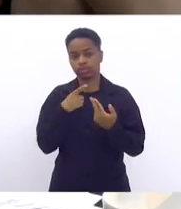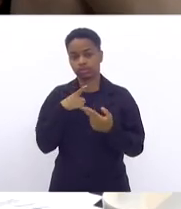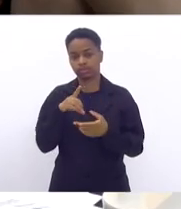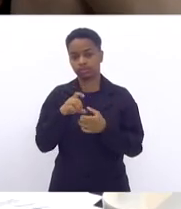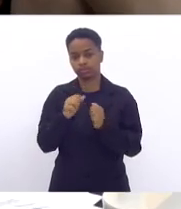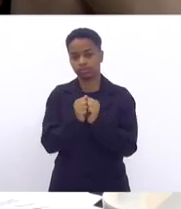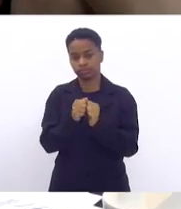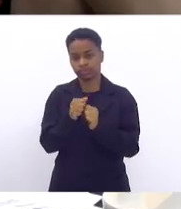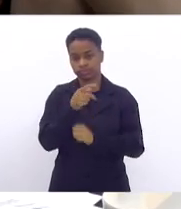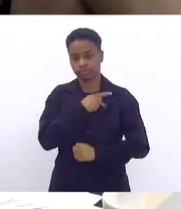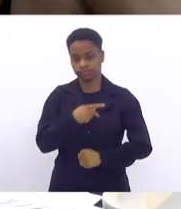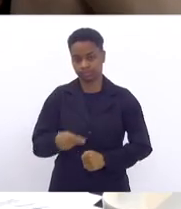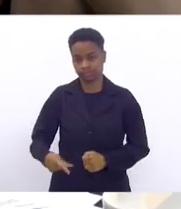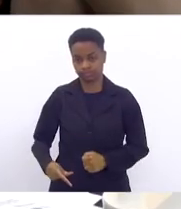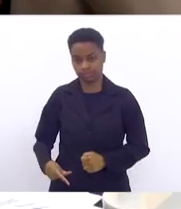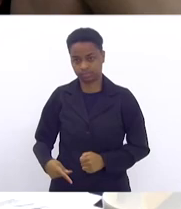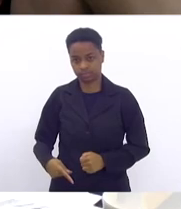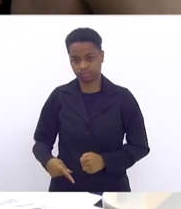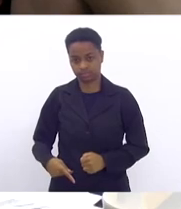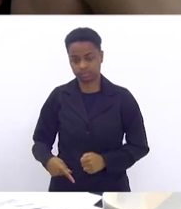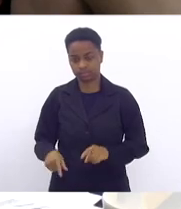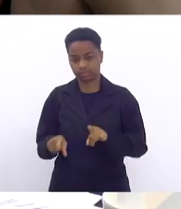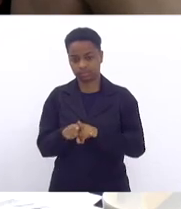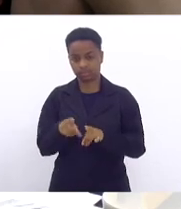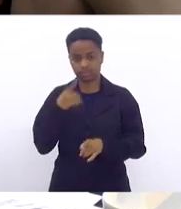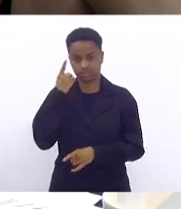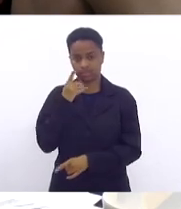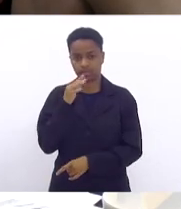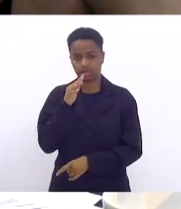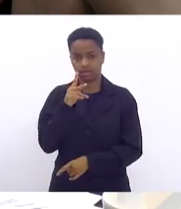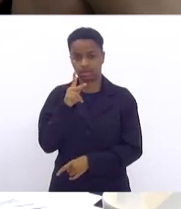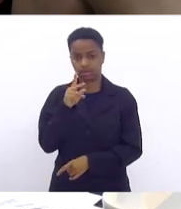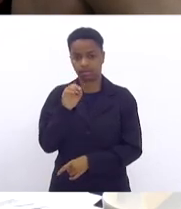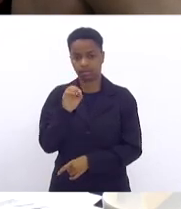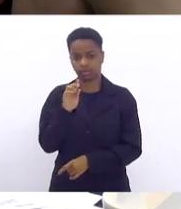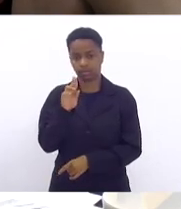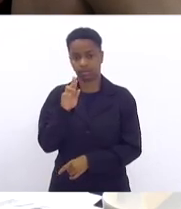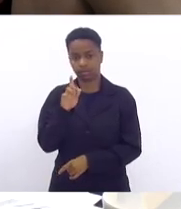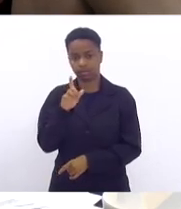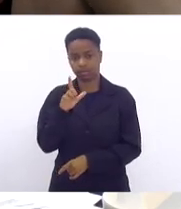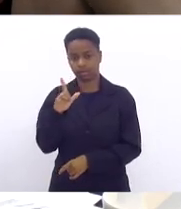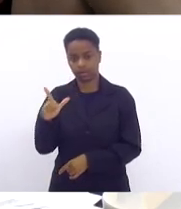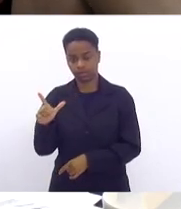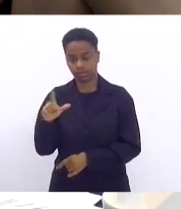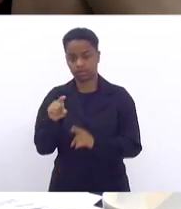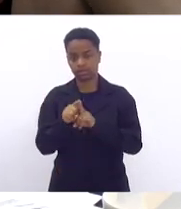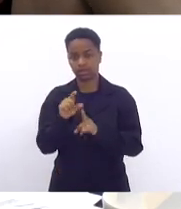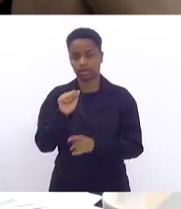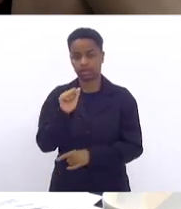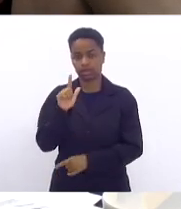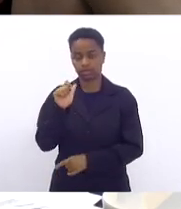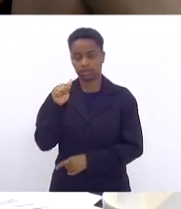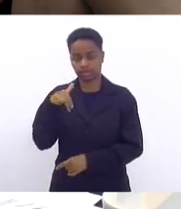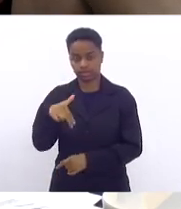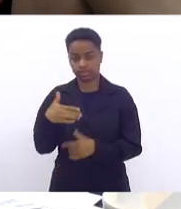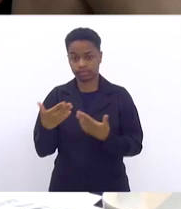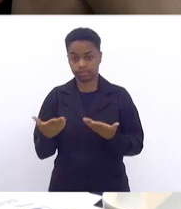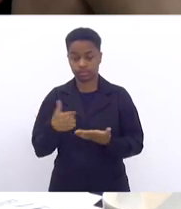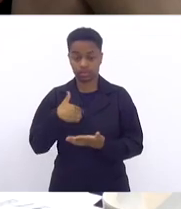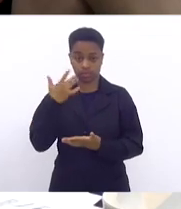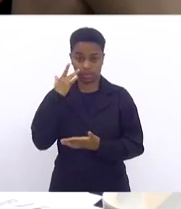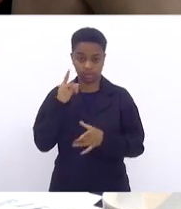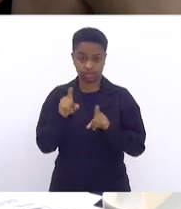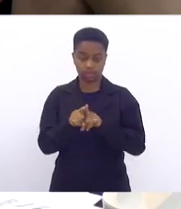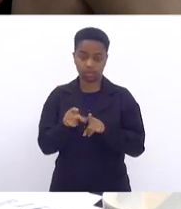o presidente, mais o deputado Felipe Poubel e o deputado Alan. Eu acho, e ontem eu